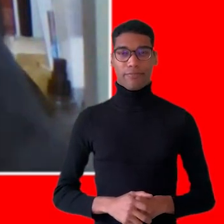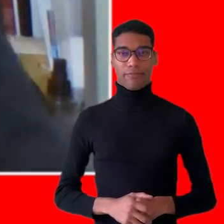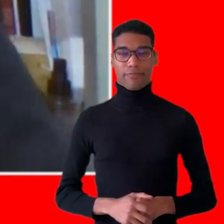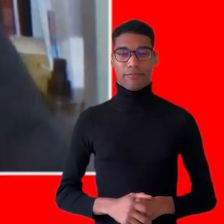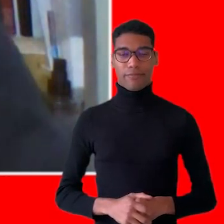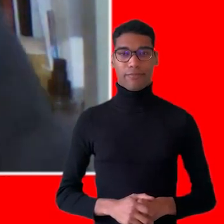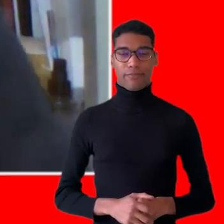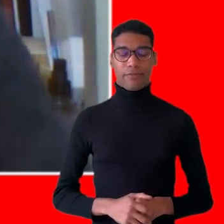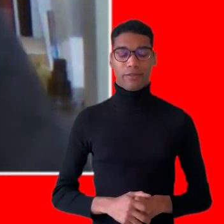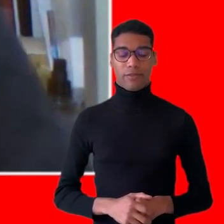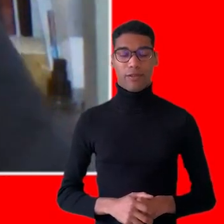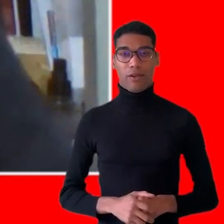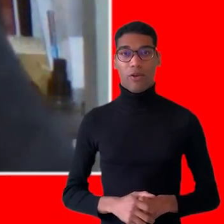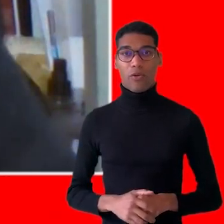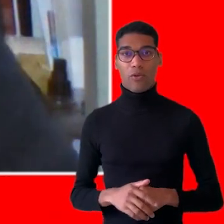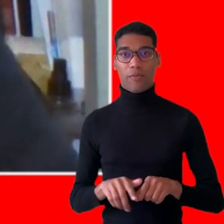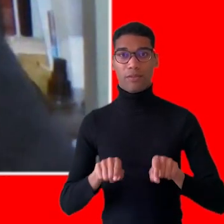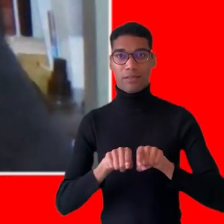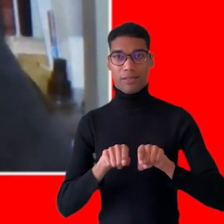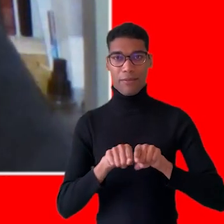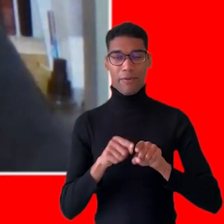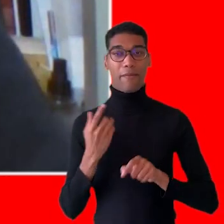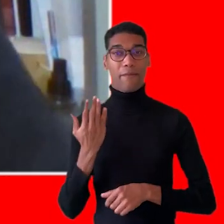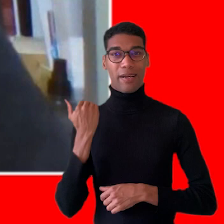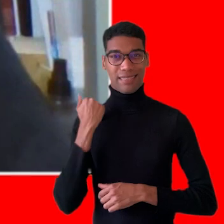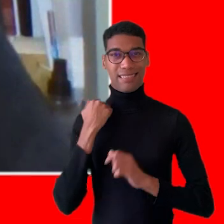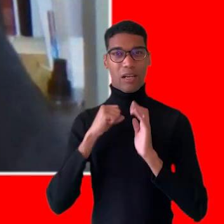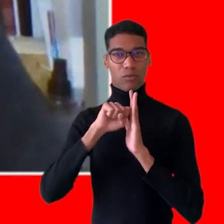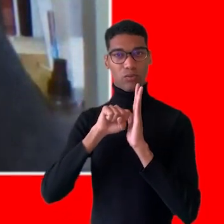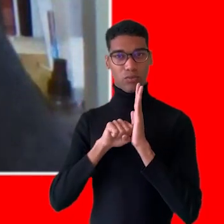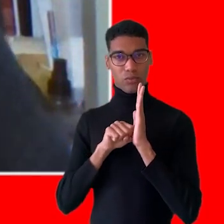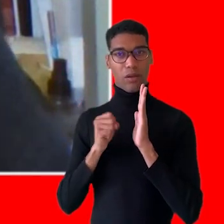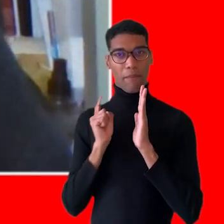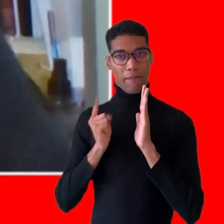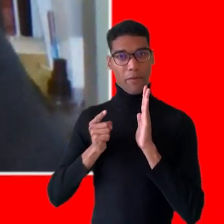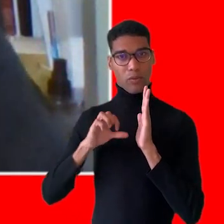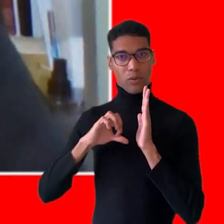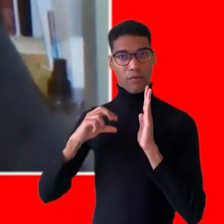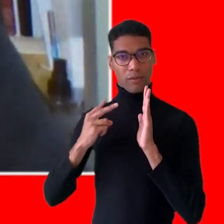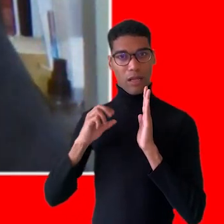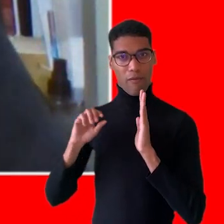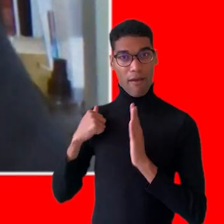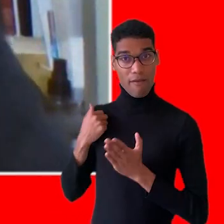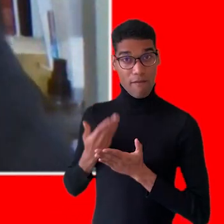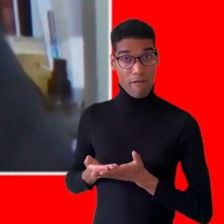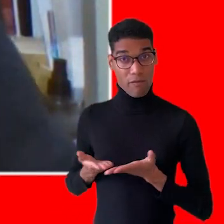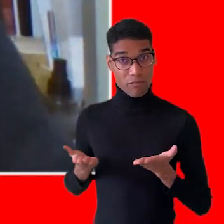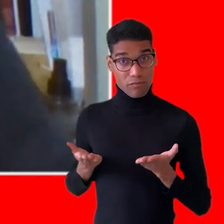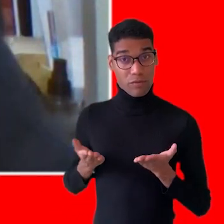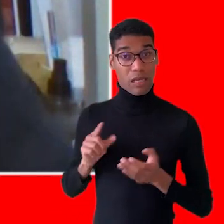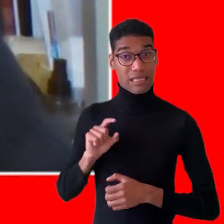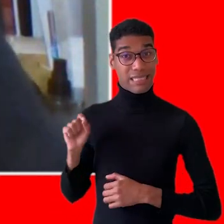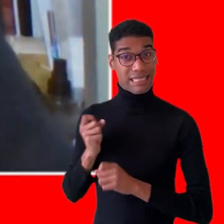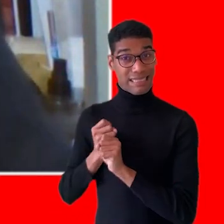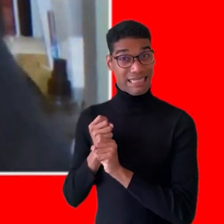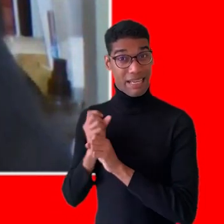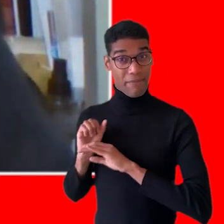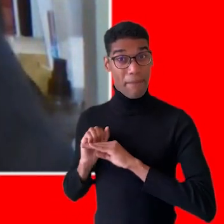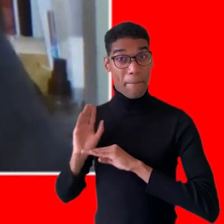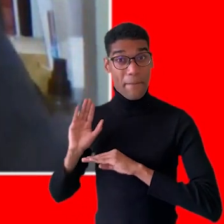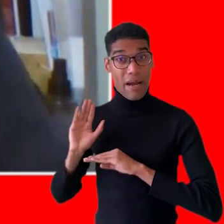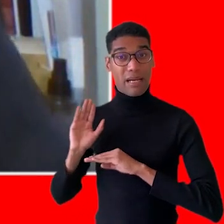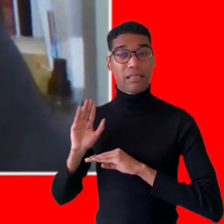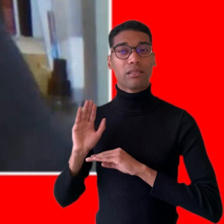E, de outro lado, desde a década de 20 até os dias atuais, há mais de 100